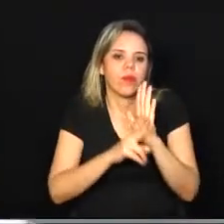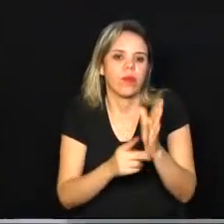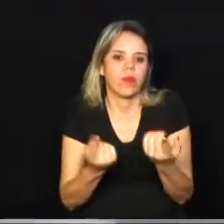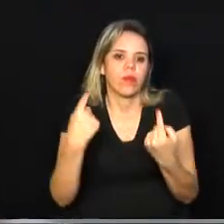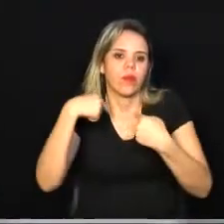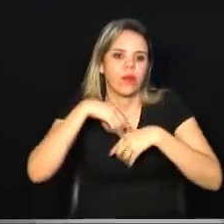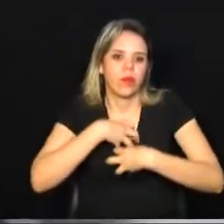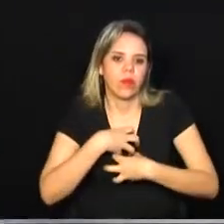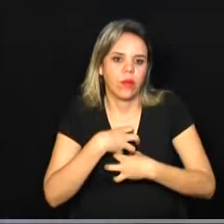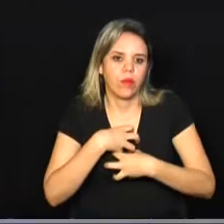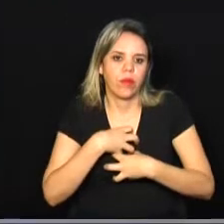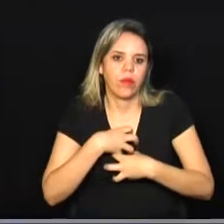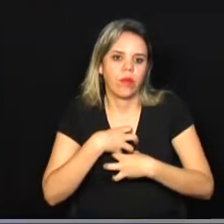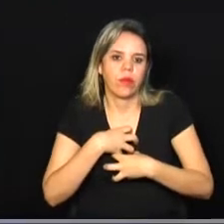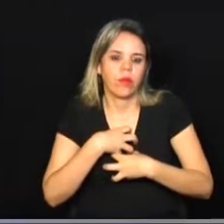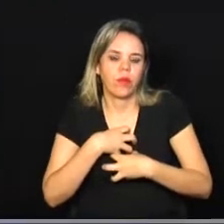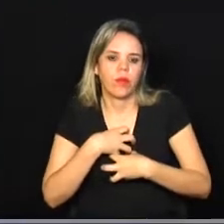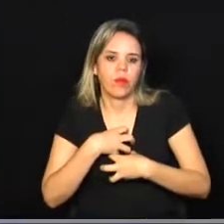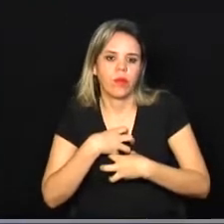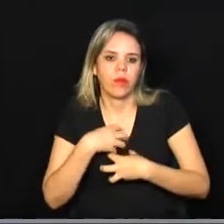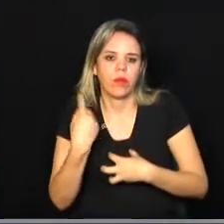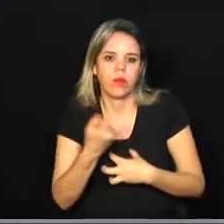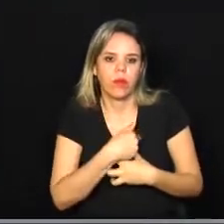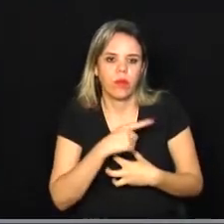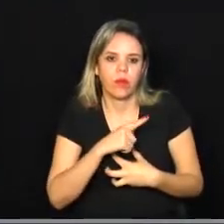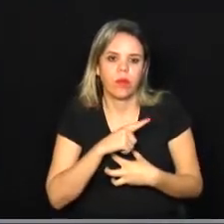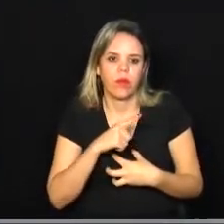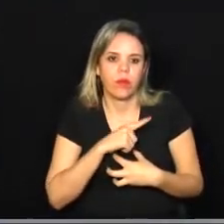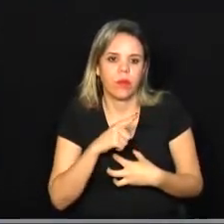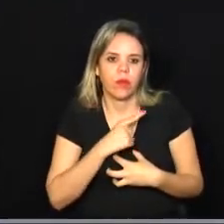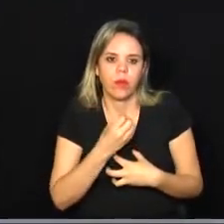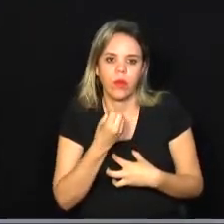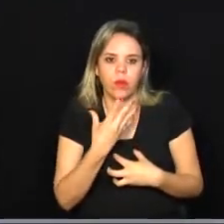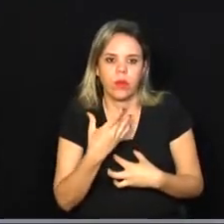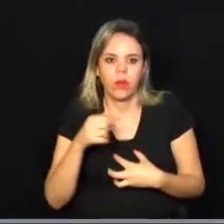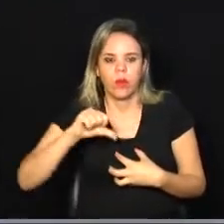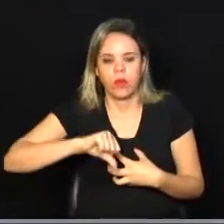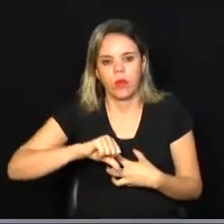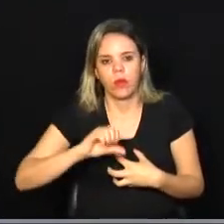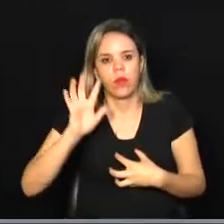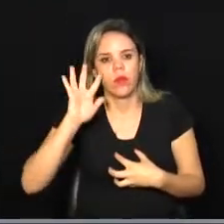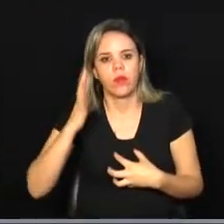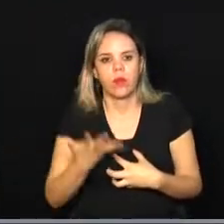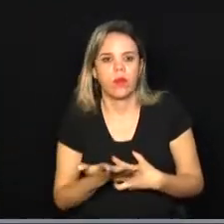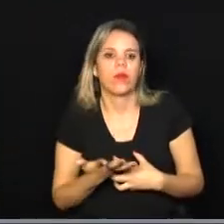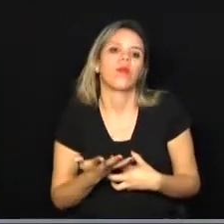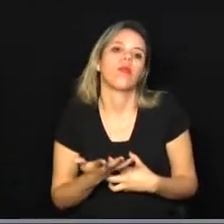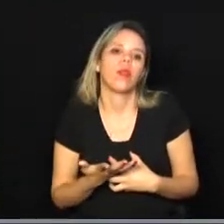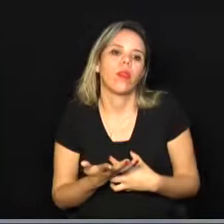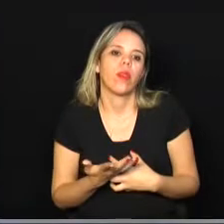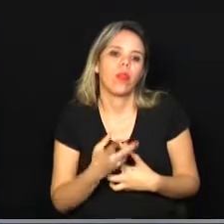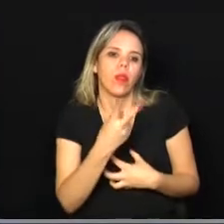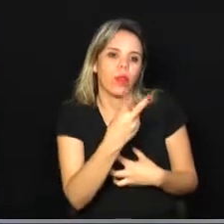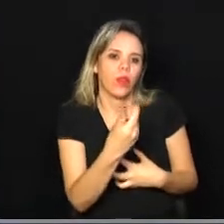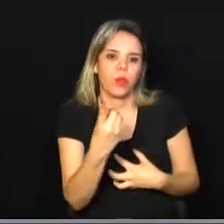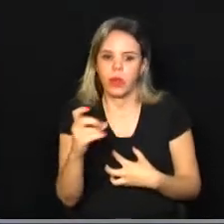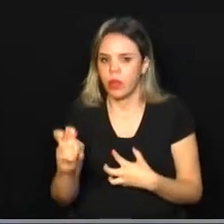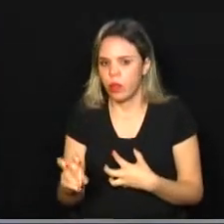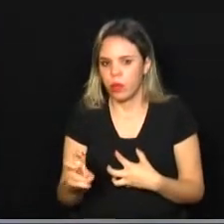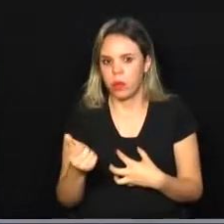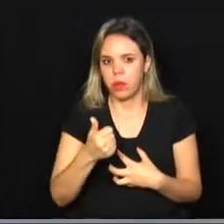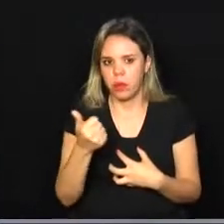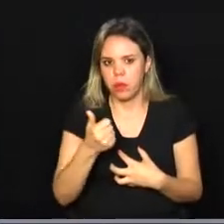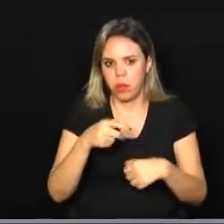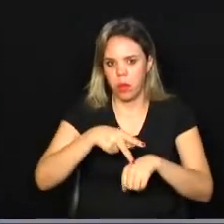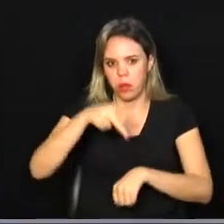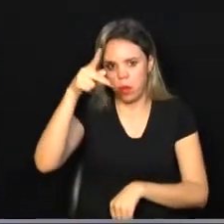internos que determinavam que a gente tivesse bons ou maus resultados. E aí, em 2015, eu fiz a minha primeira